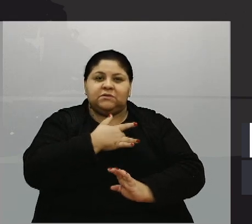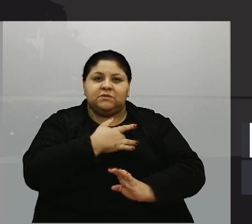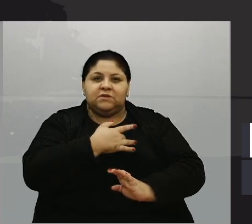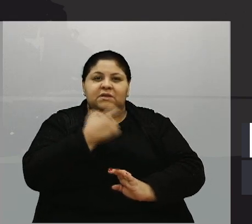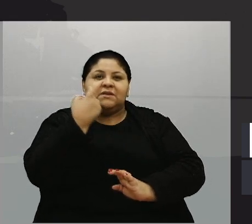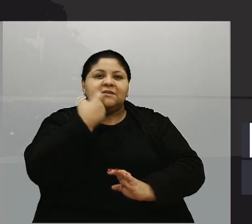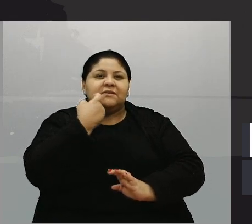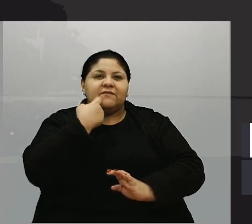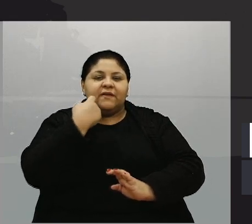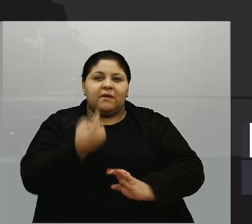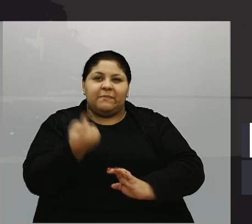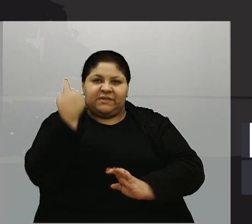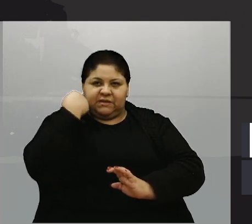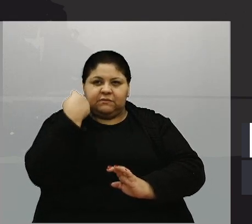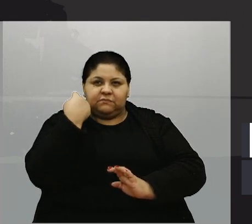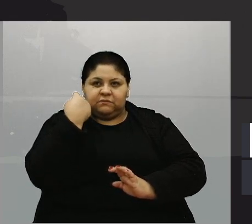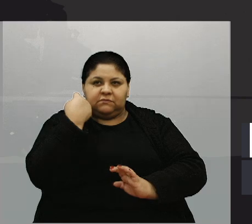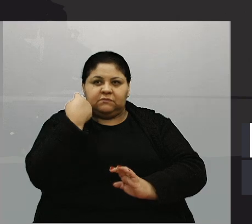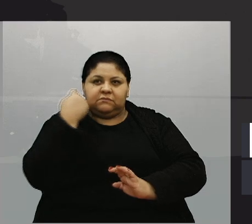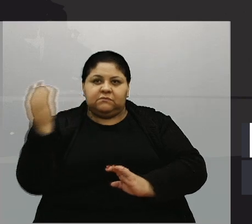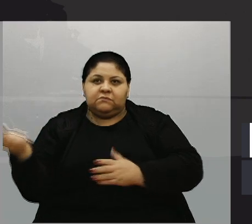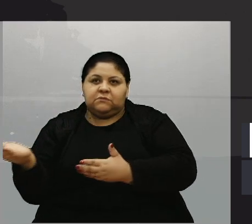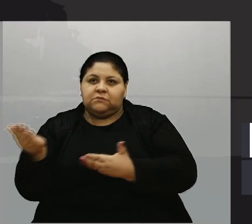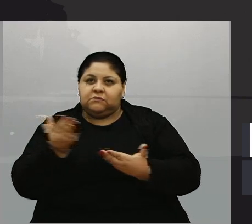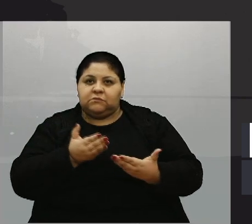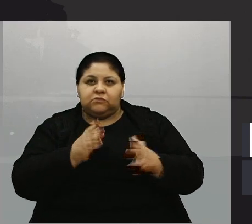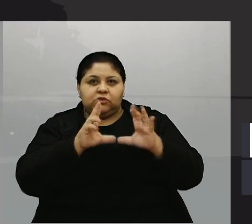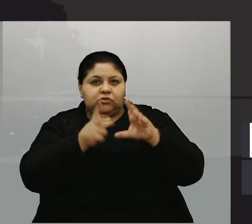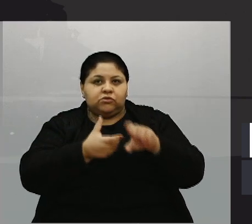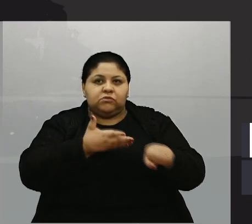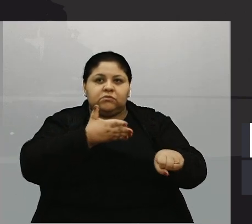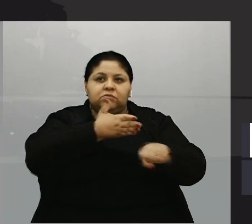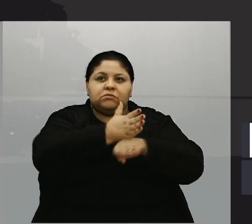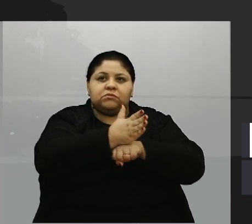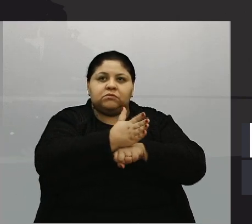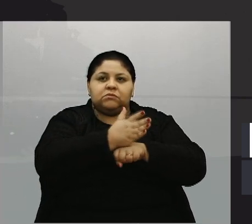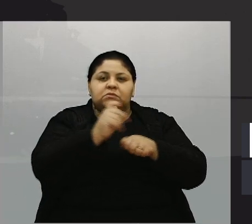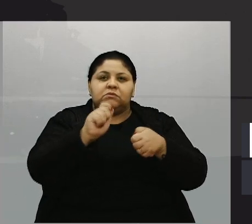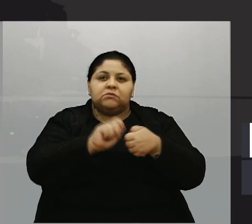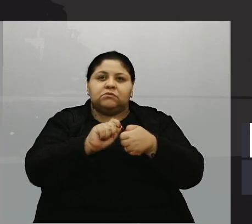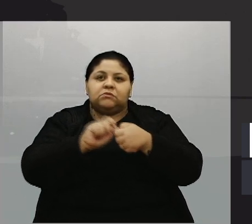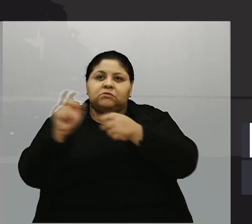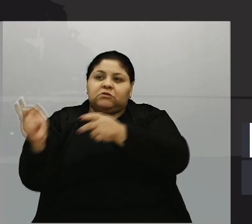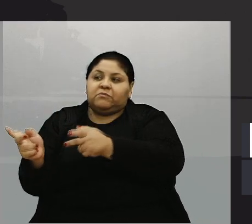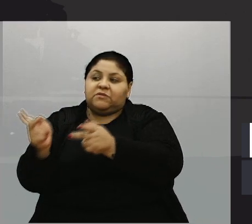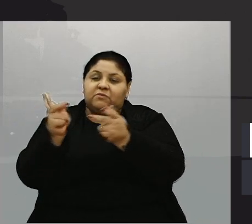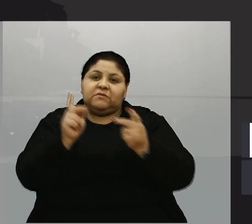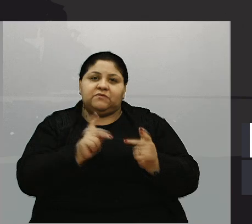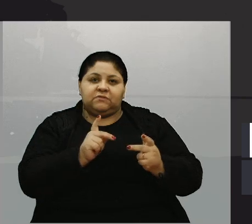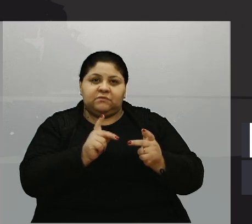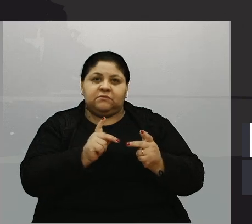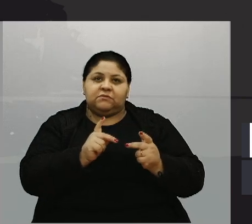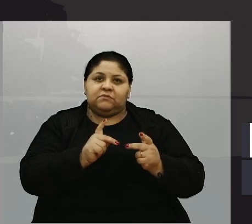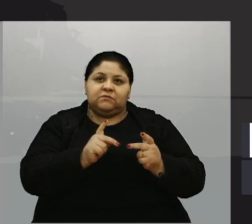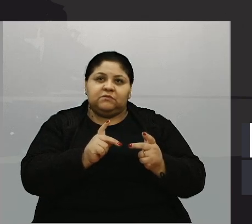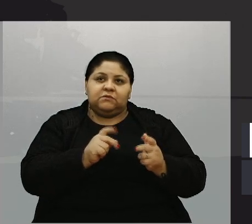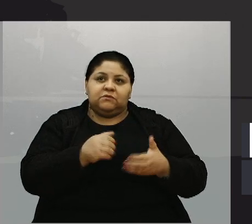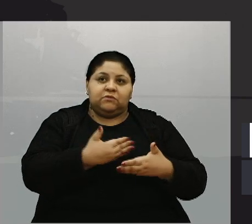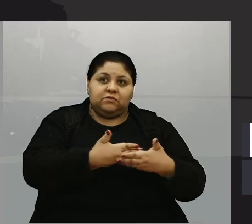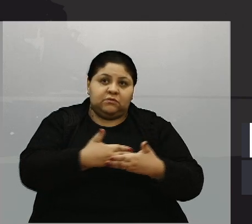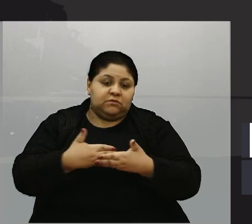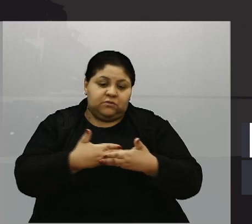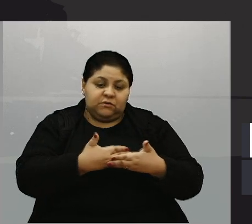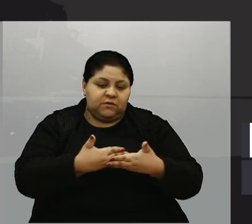passada, convidei todos os integrantes para fazer uma visita ao materno infantil